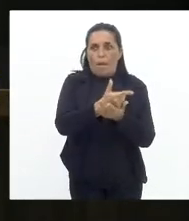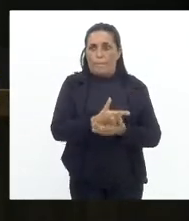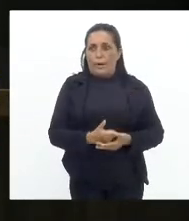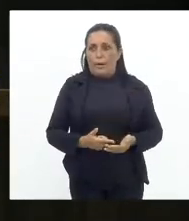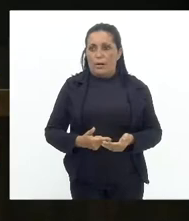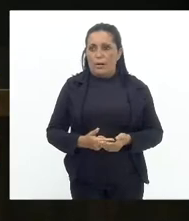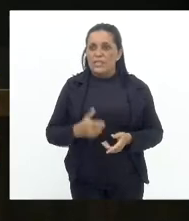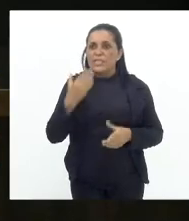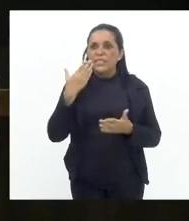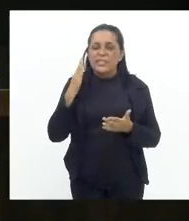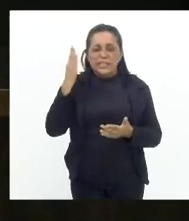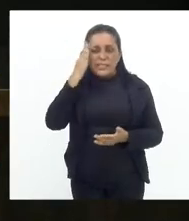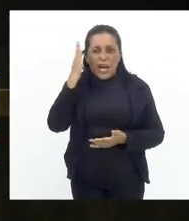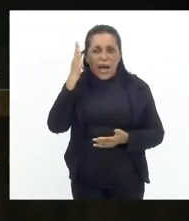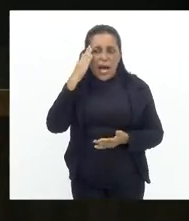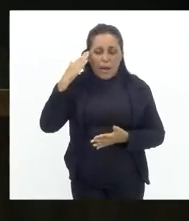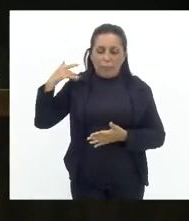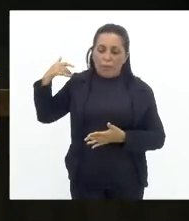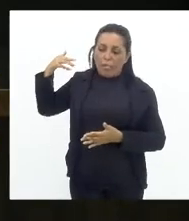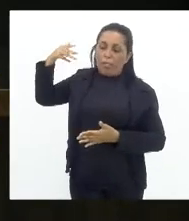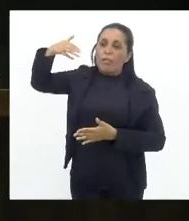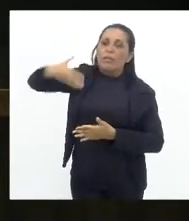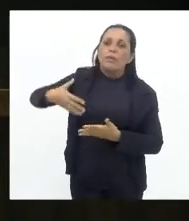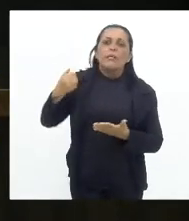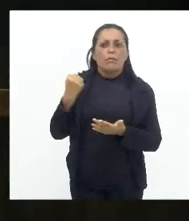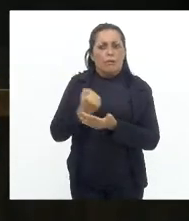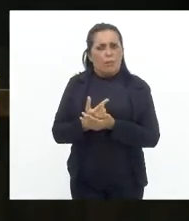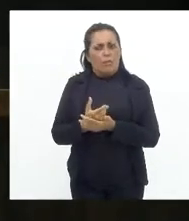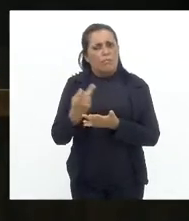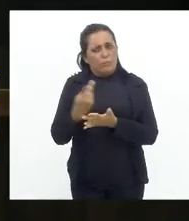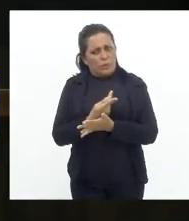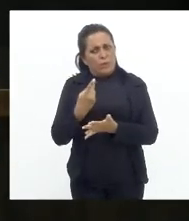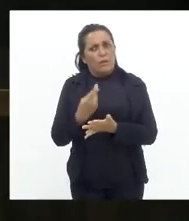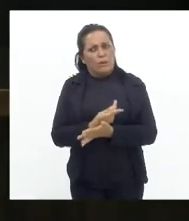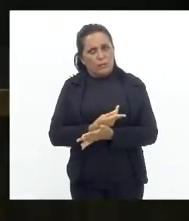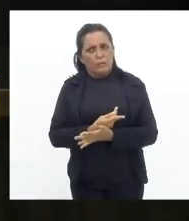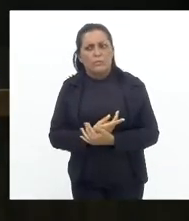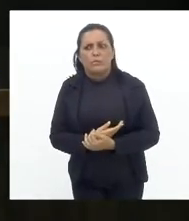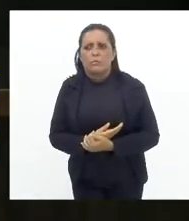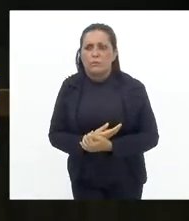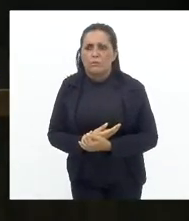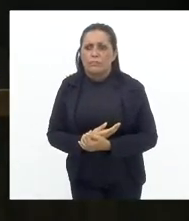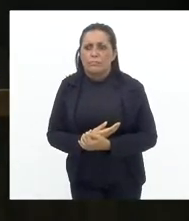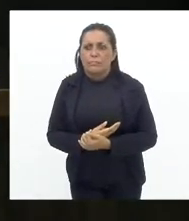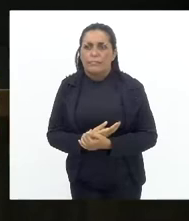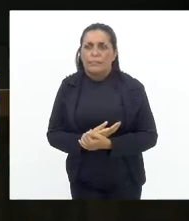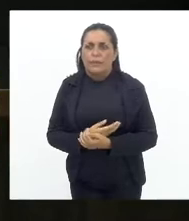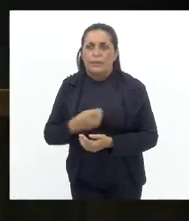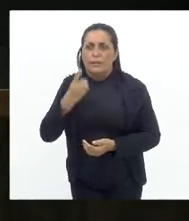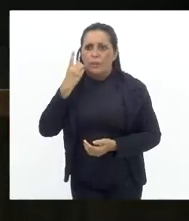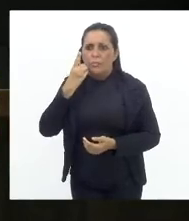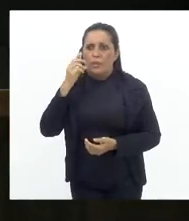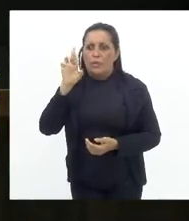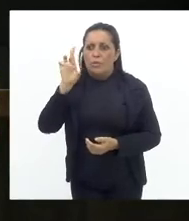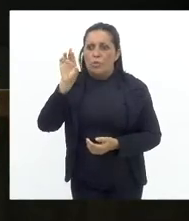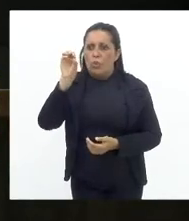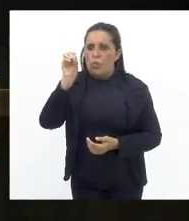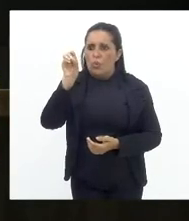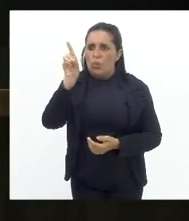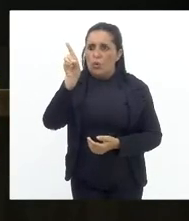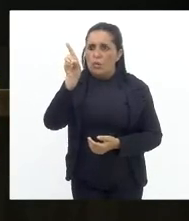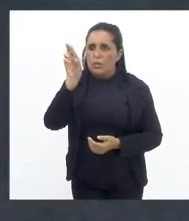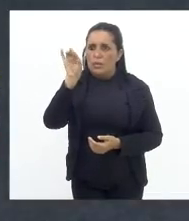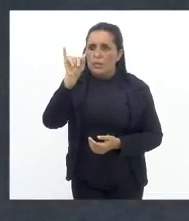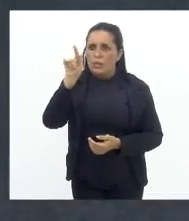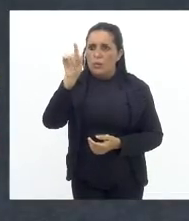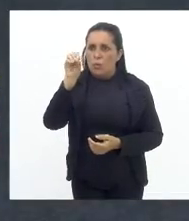porque sabe da origem deles e mesmo assim compra então punição é certa Deputado Rodrigo Amorim uma questão de